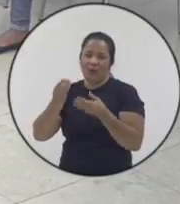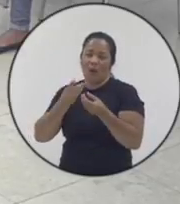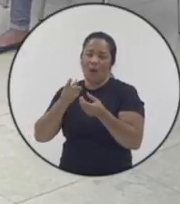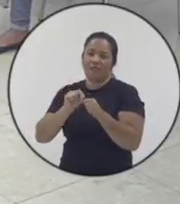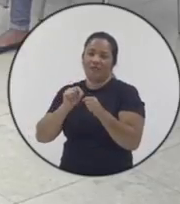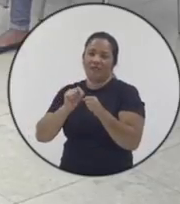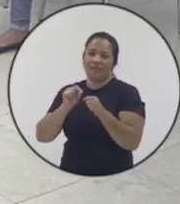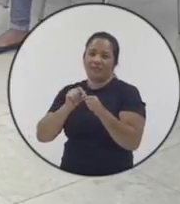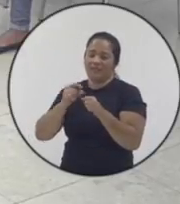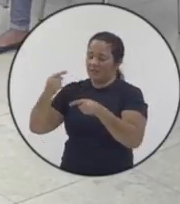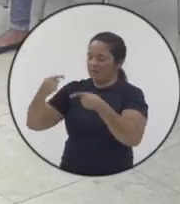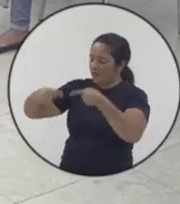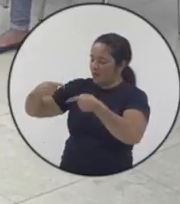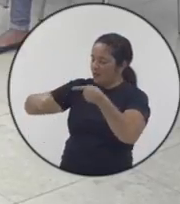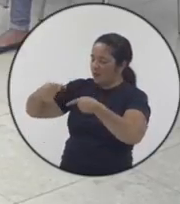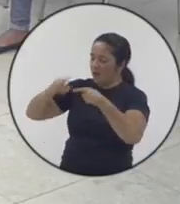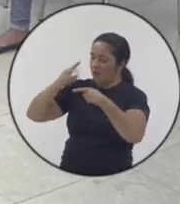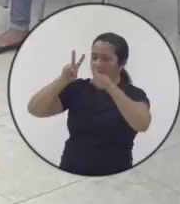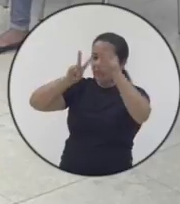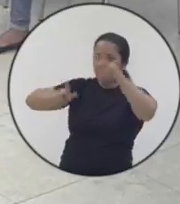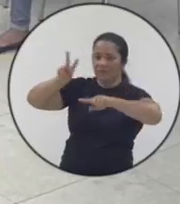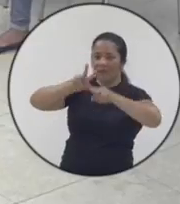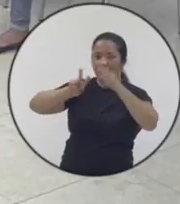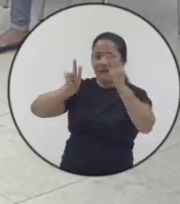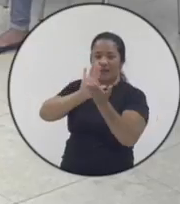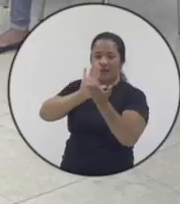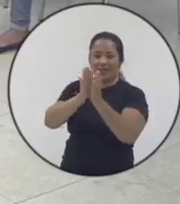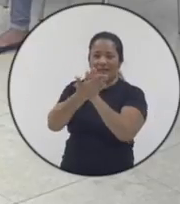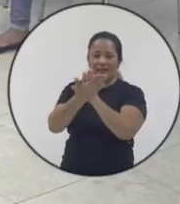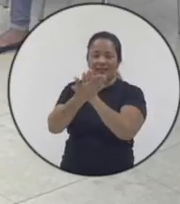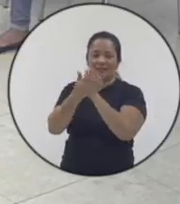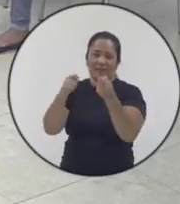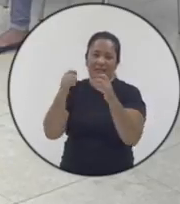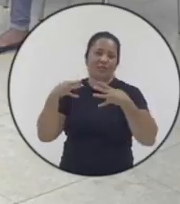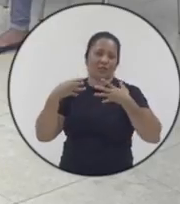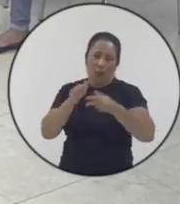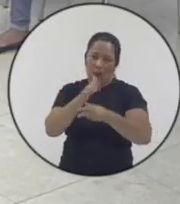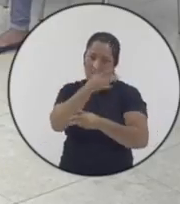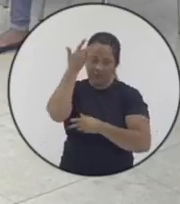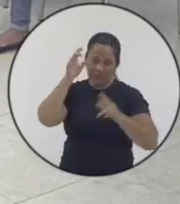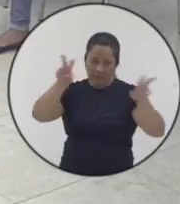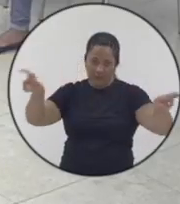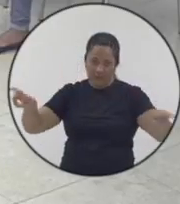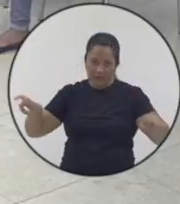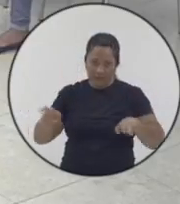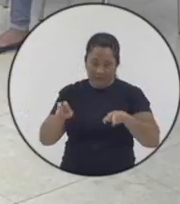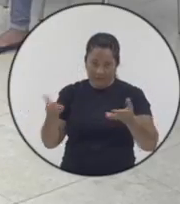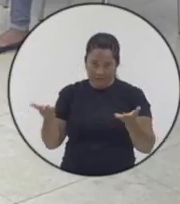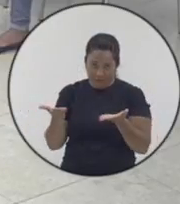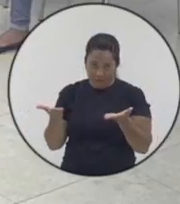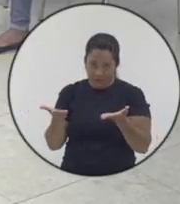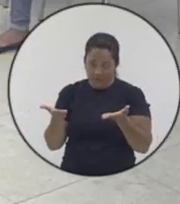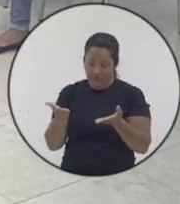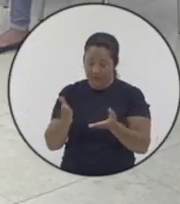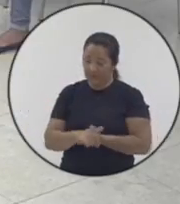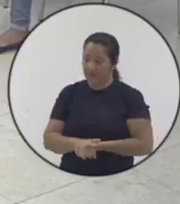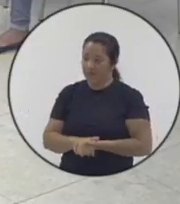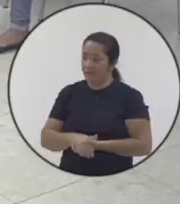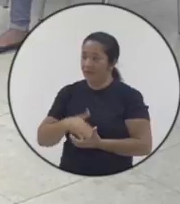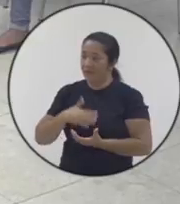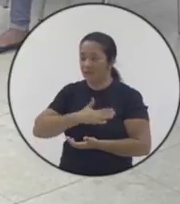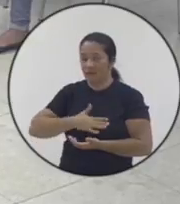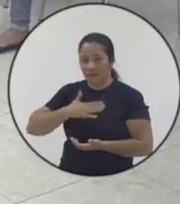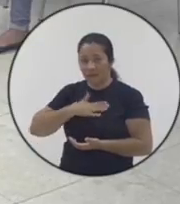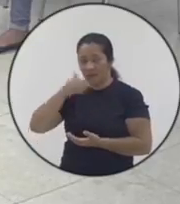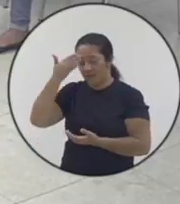sobre visibilidade trans sem elas e sem ele aqui conosco, né? E gostaríamos também